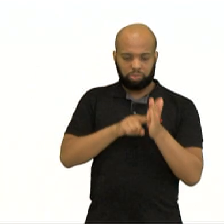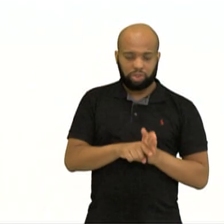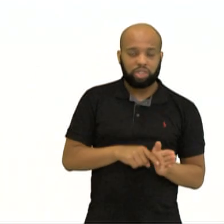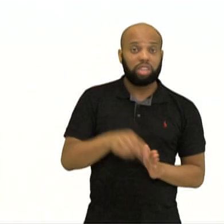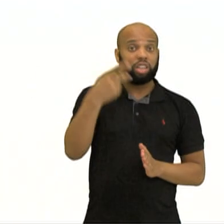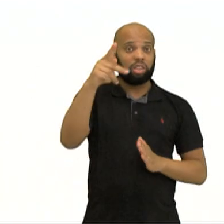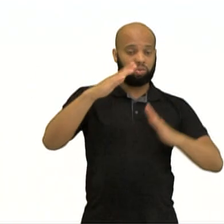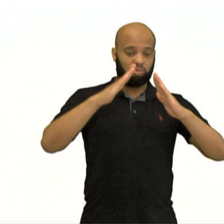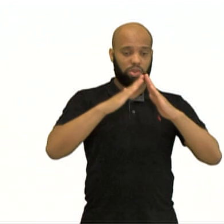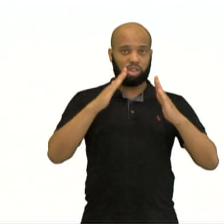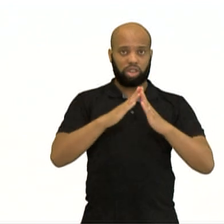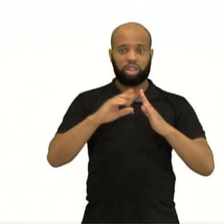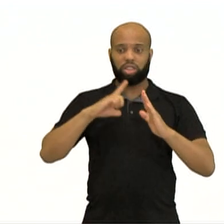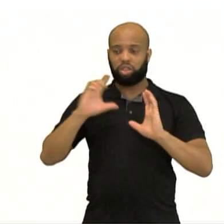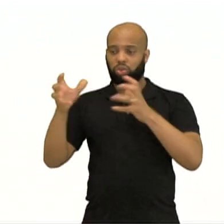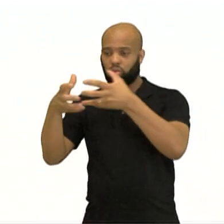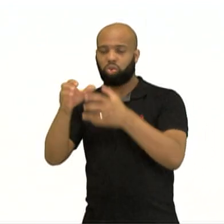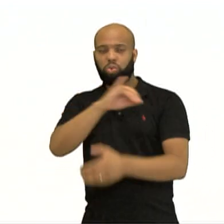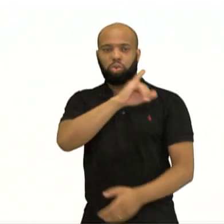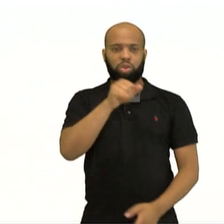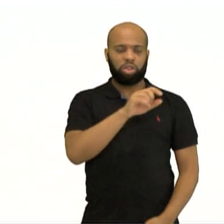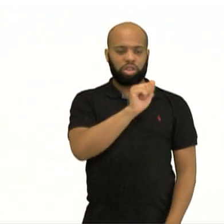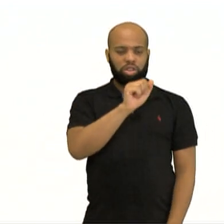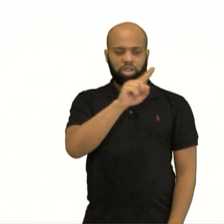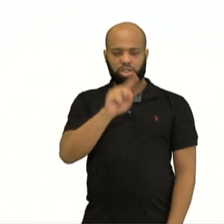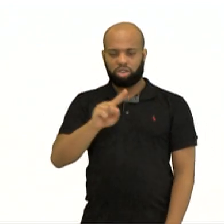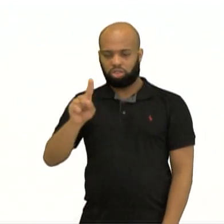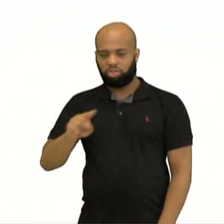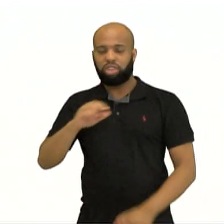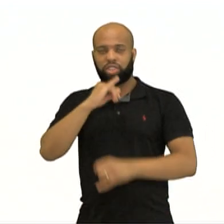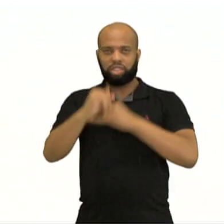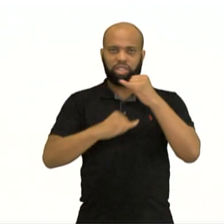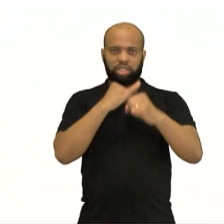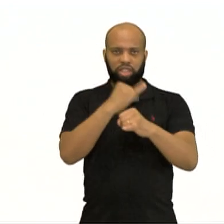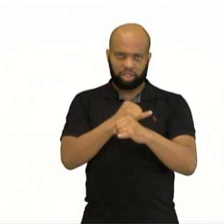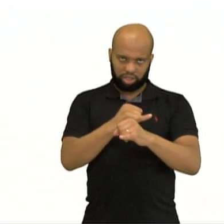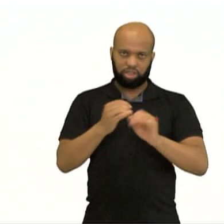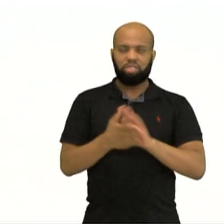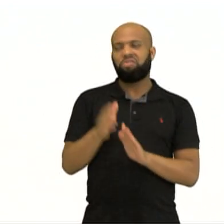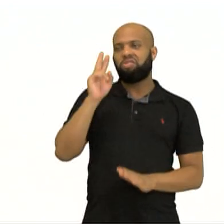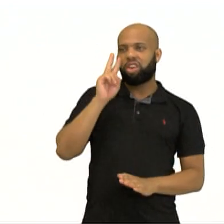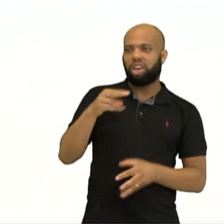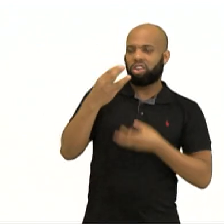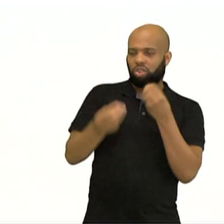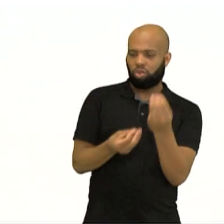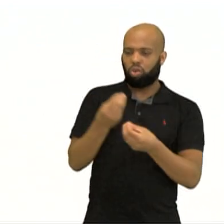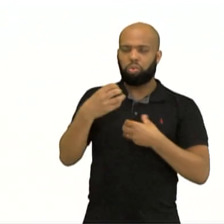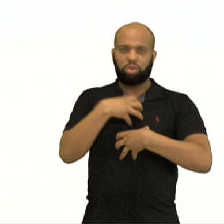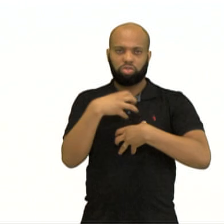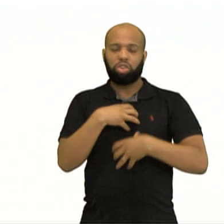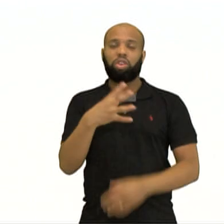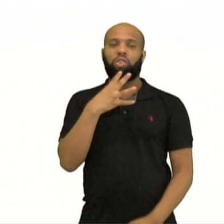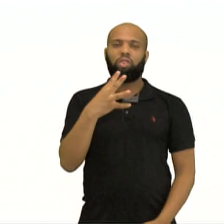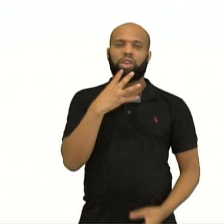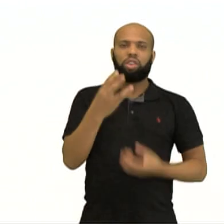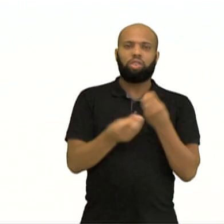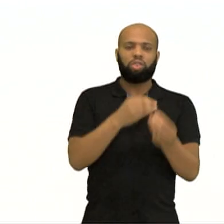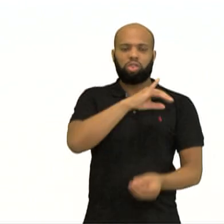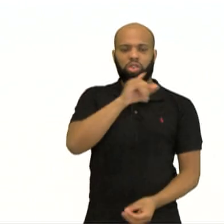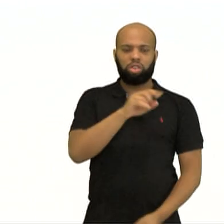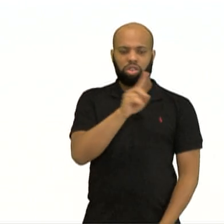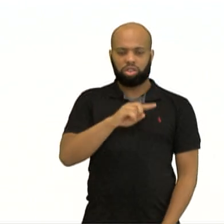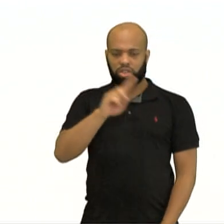sua casa grupos de jazz na internet. Ouça alguns trechos para você conhecer um pouquinho na prática como o jazz